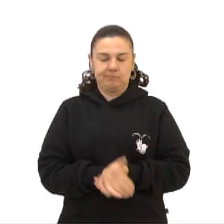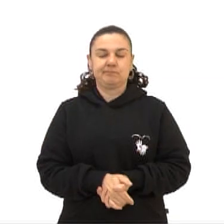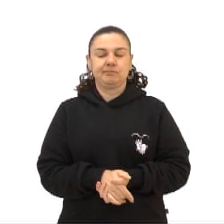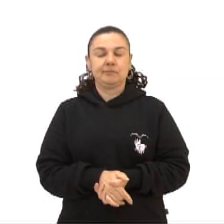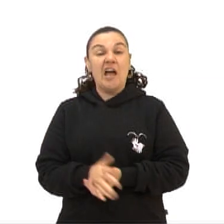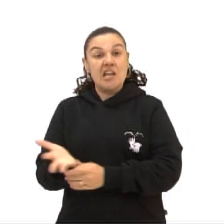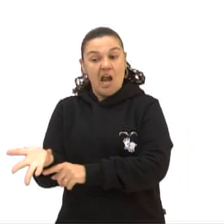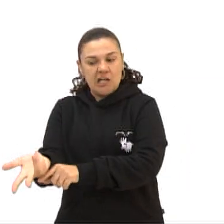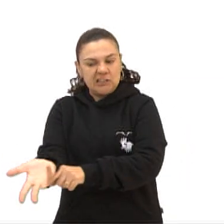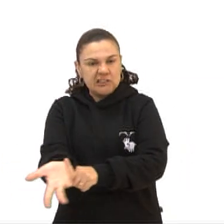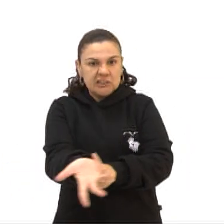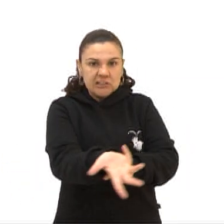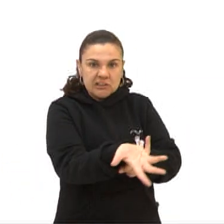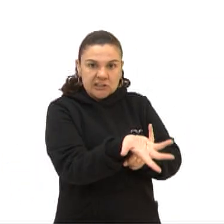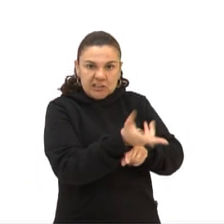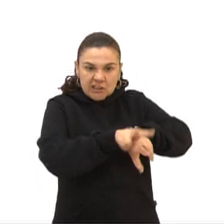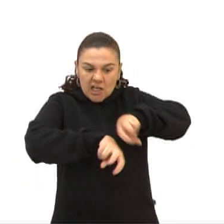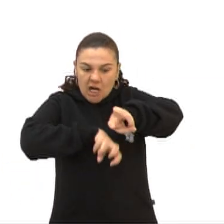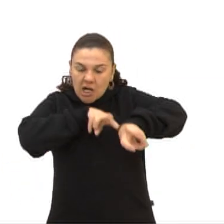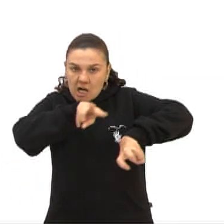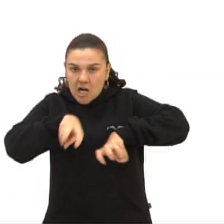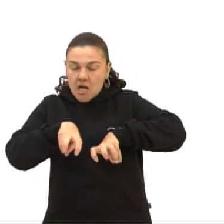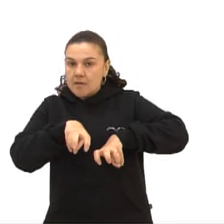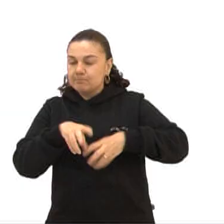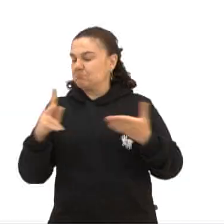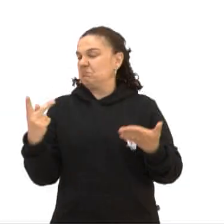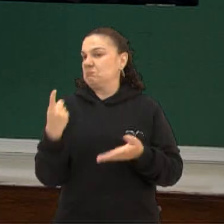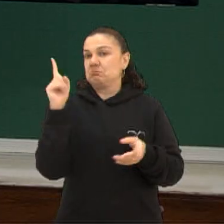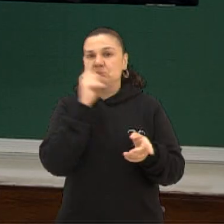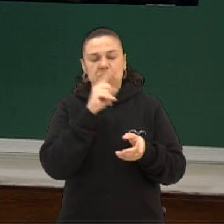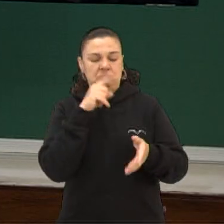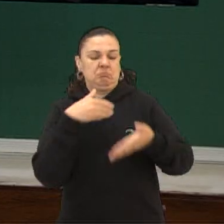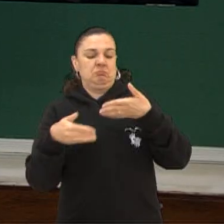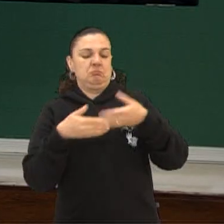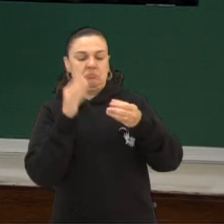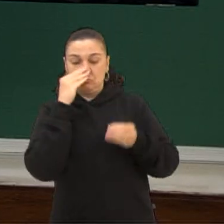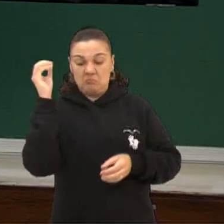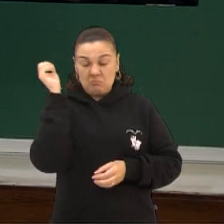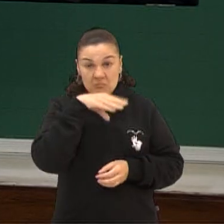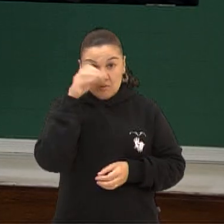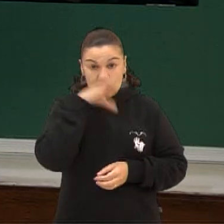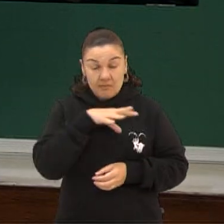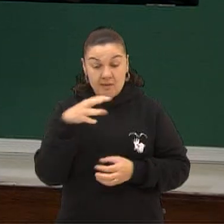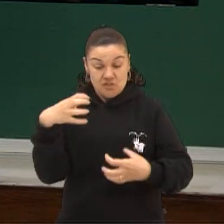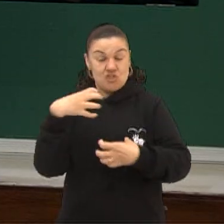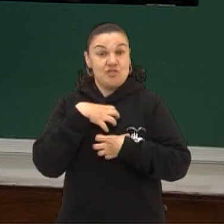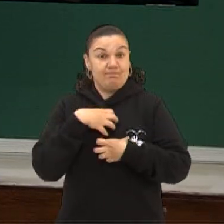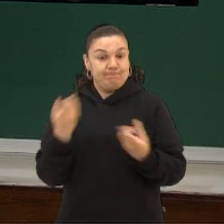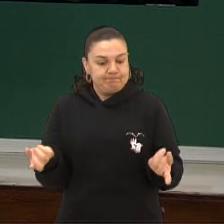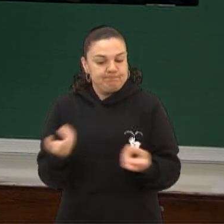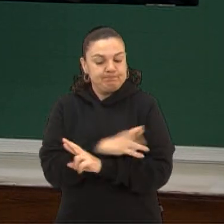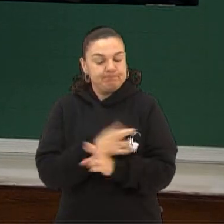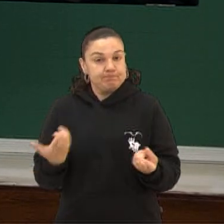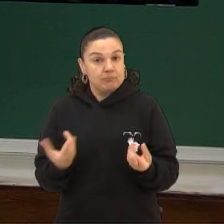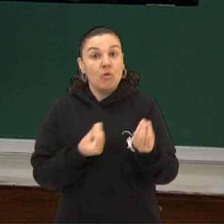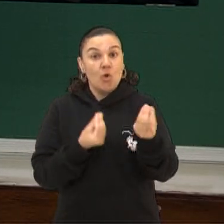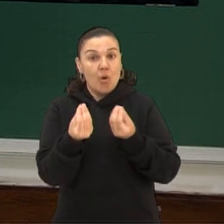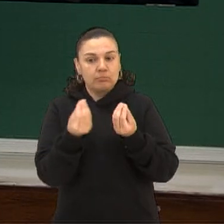exploração inconsequente da natureza, que essa nossa forma de se relacionar com o nosso